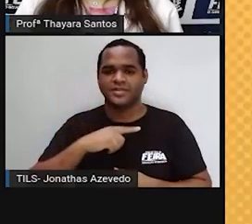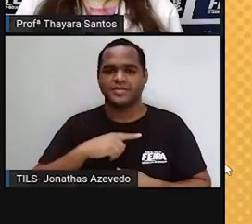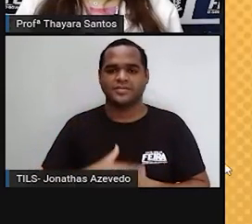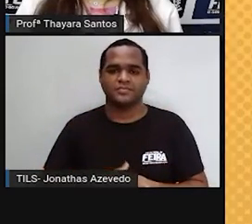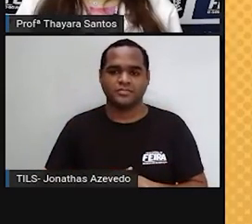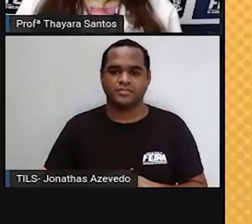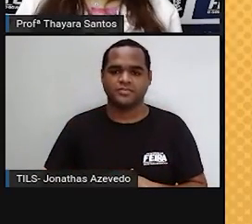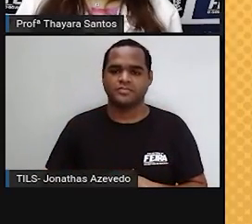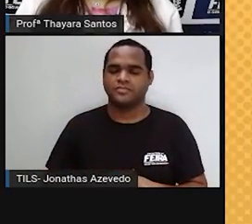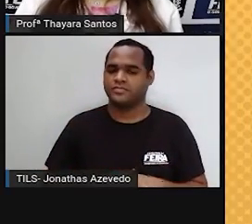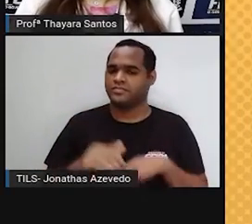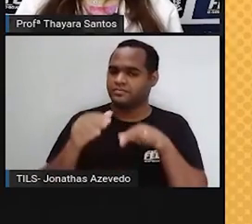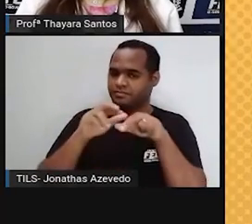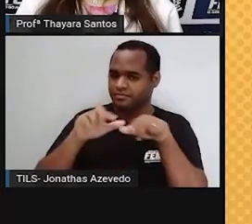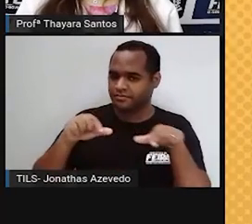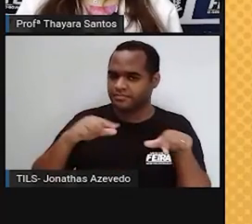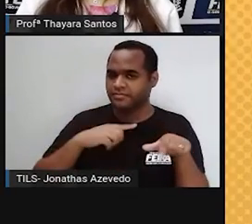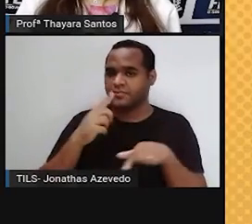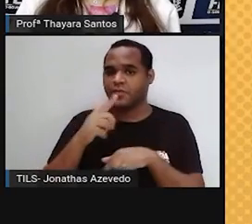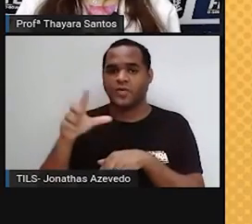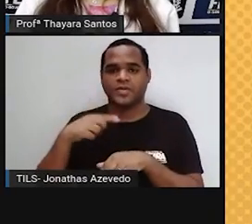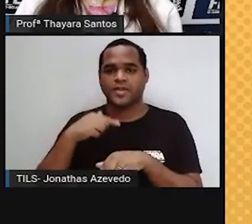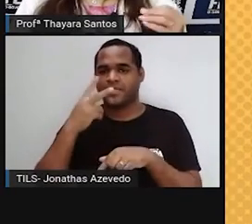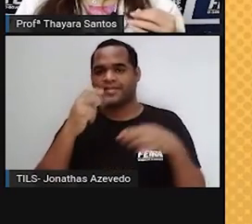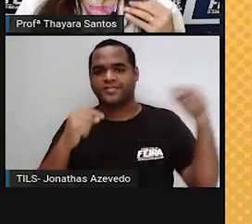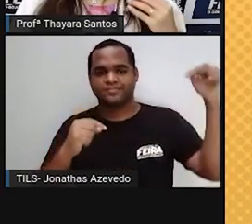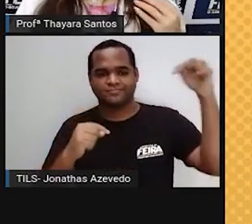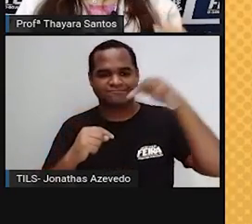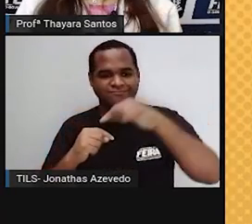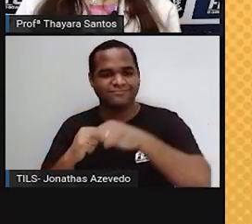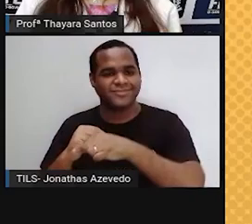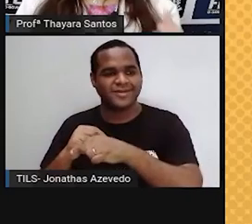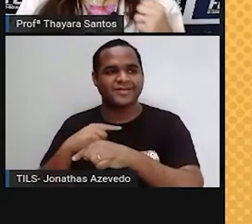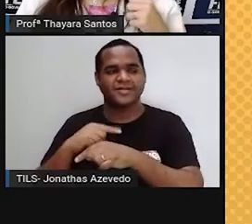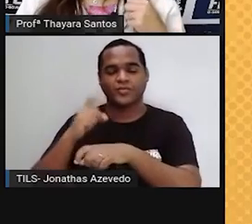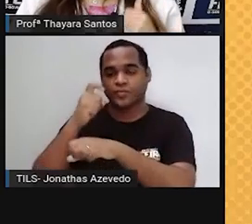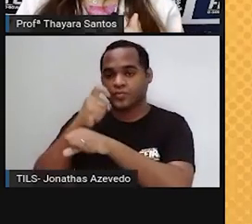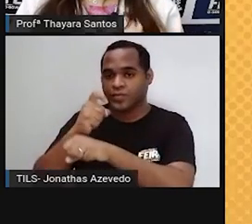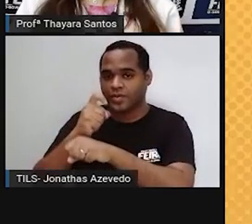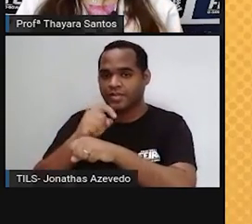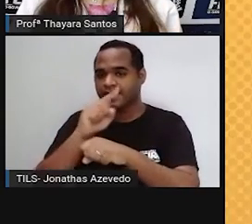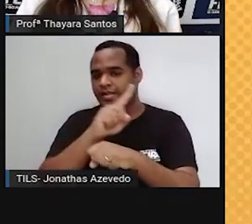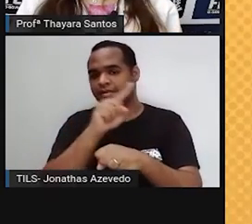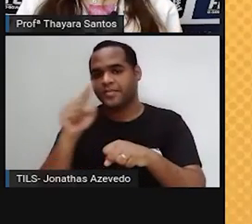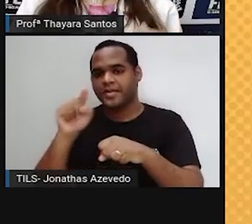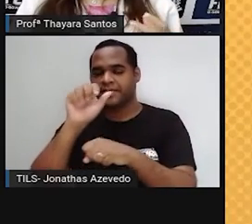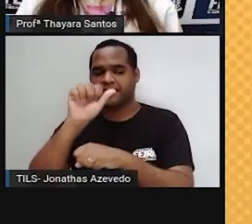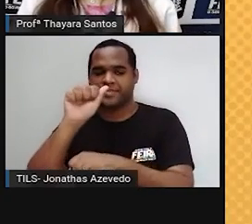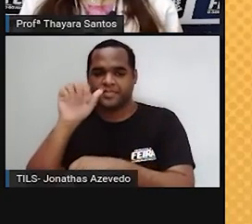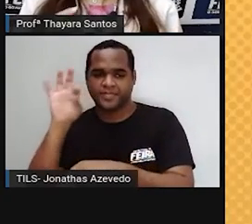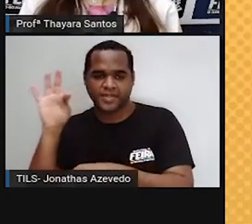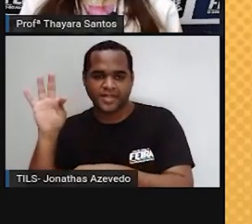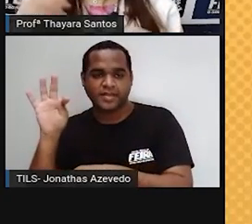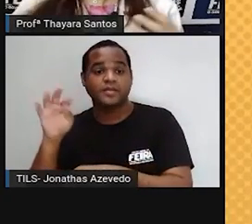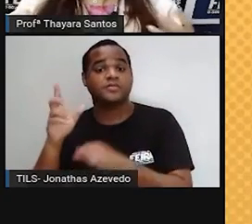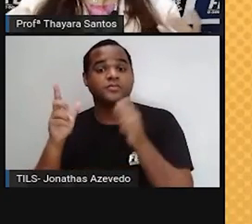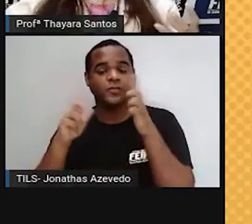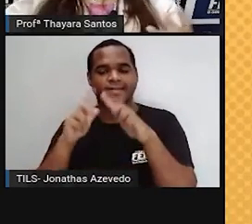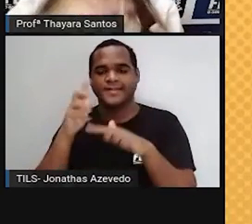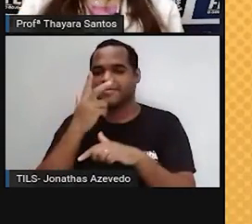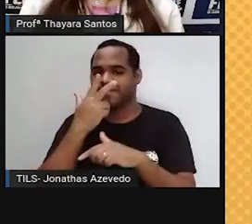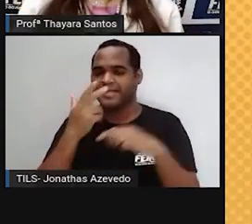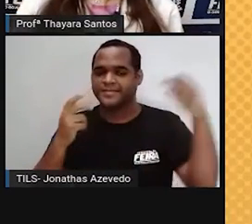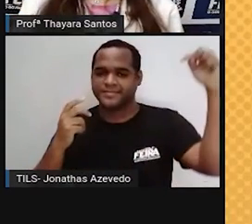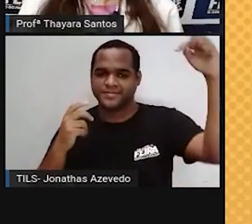Já os meteoroides, eles são partículas sólidas que vagam pelo espaço, e quando eles entram na atmosfera, justamente por causa desse atrito,